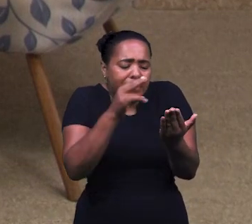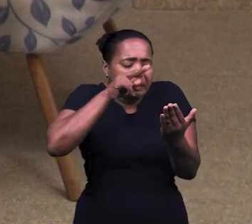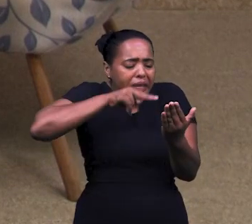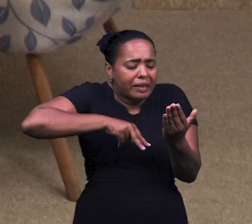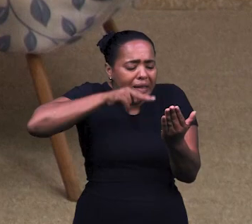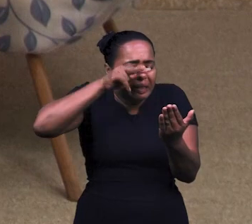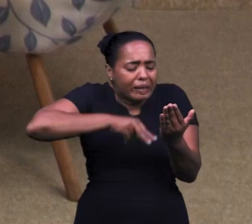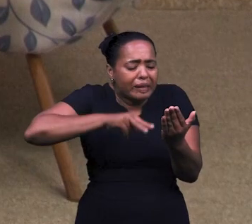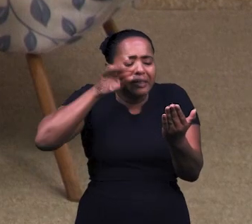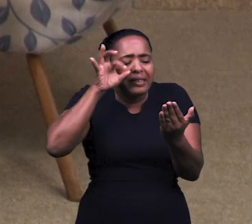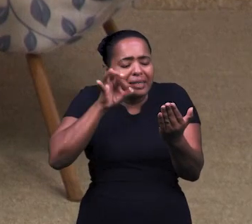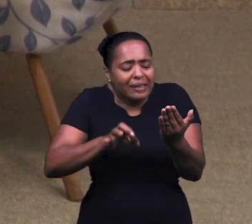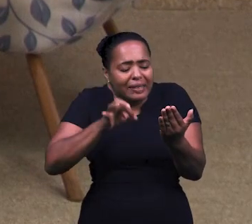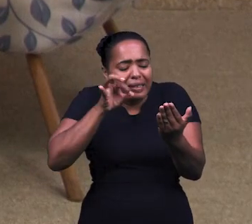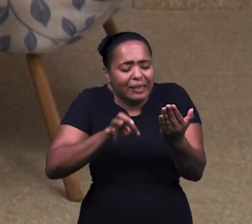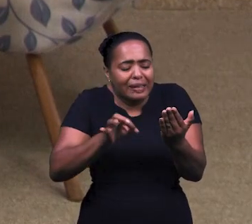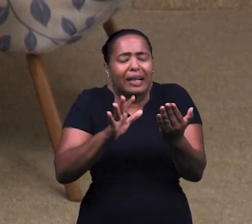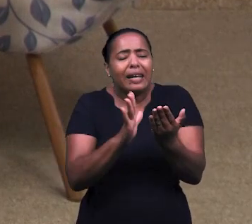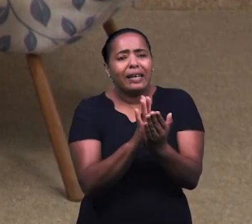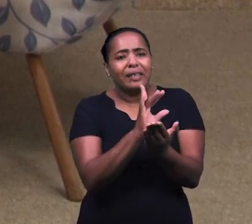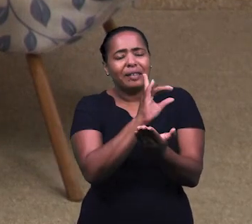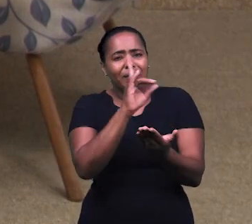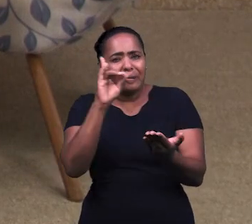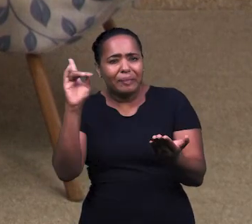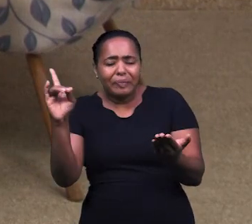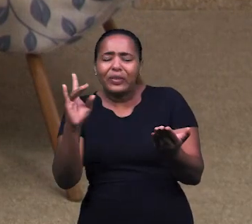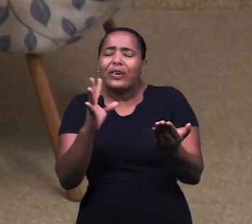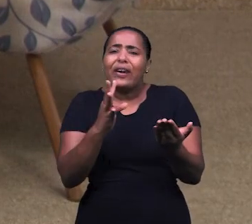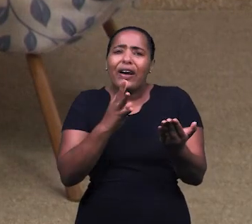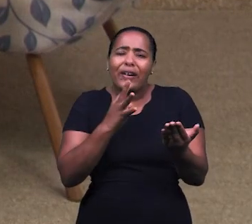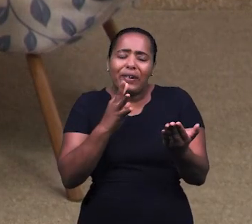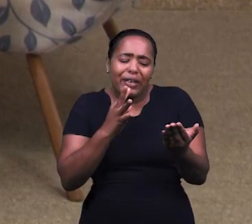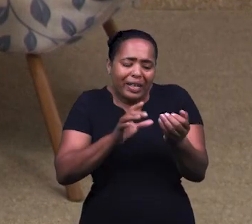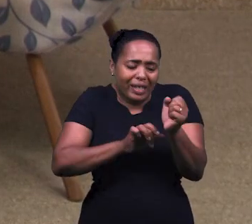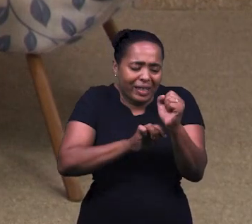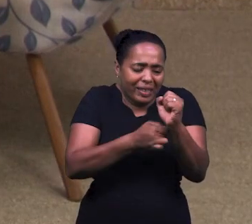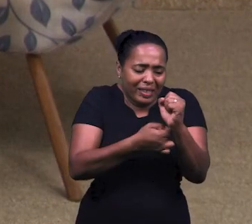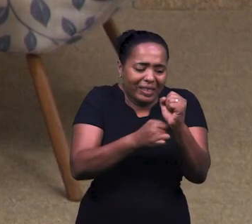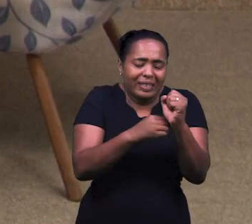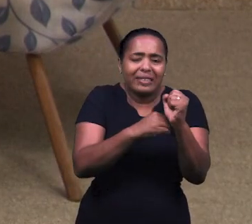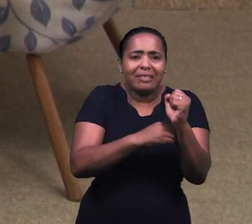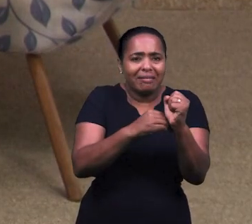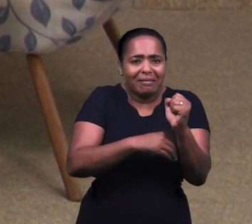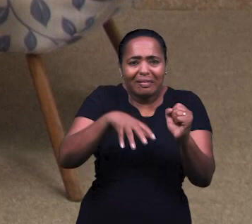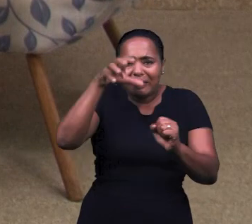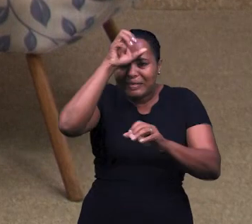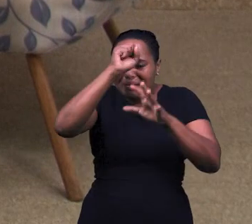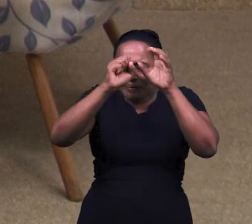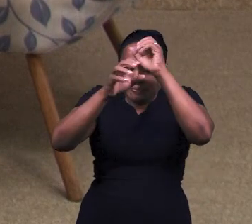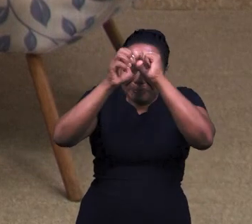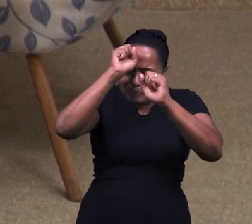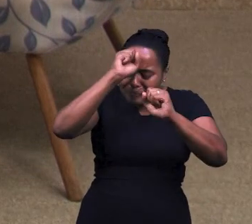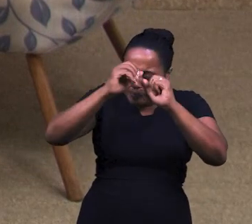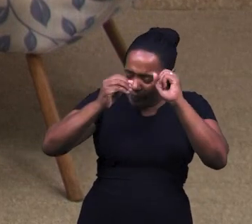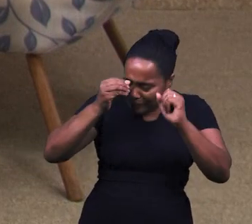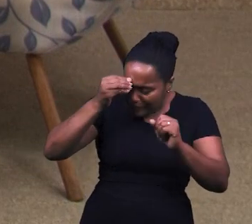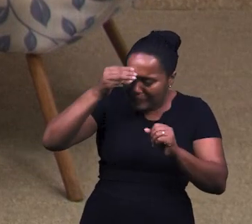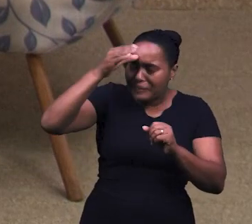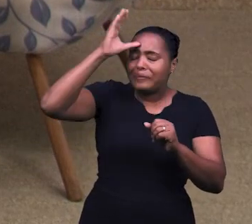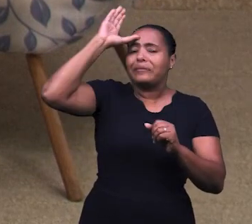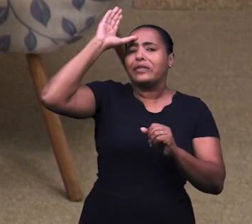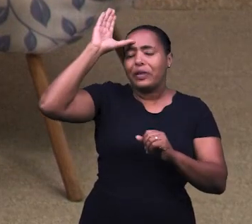atenta, lendo corretamente a palavra do Senhor, conhecendo os mistérios, aprendendo, ampliando